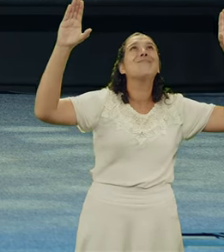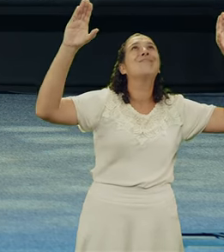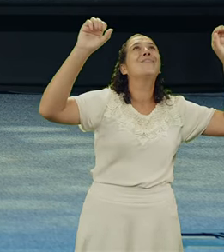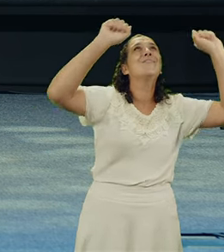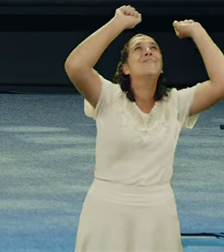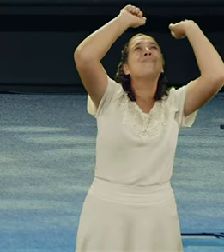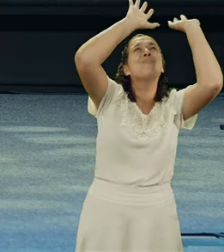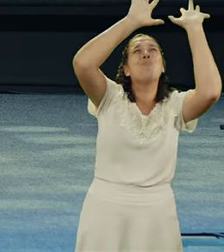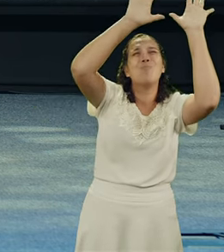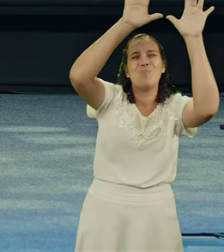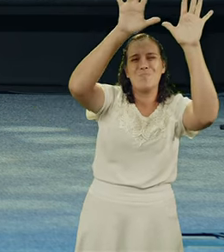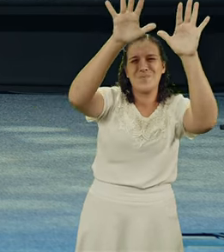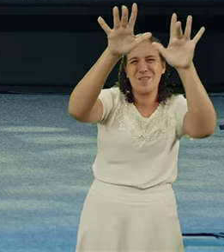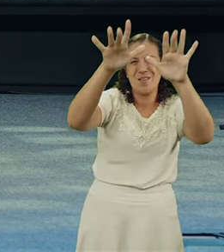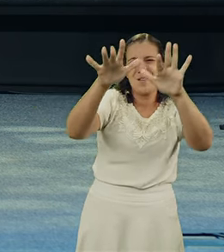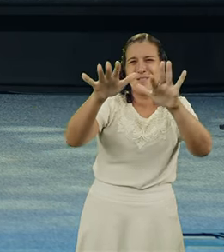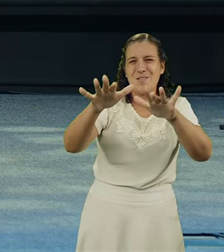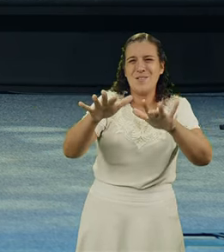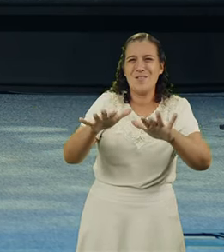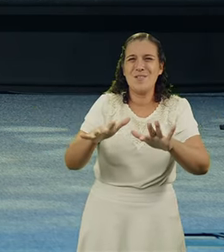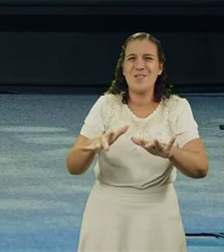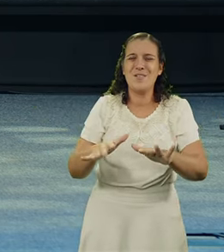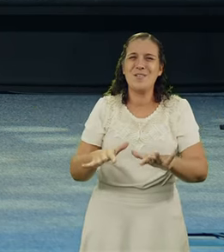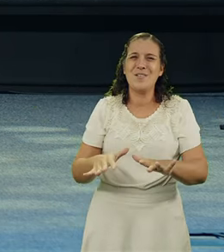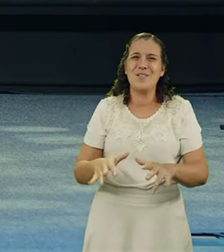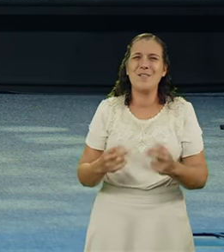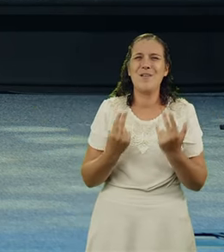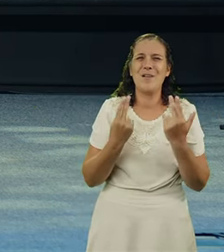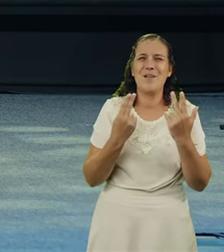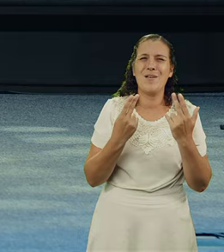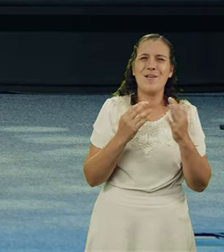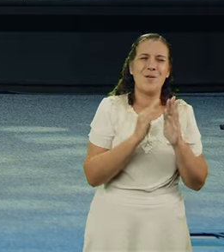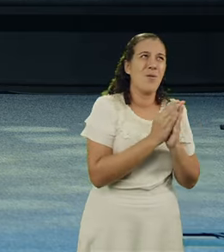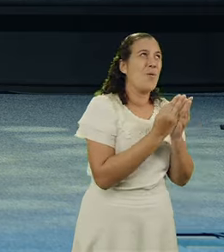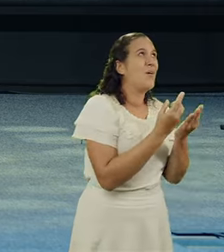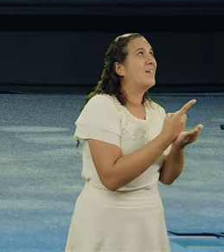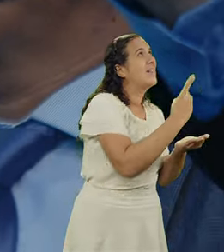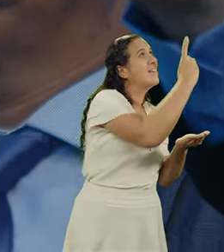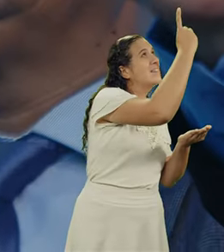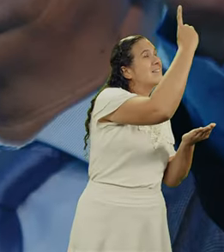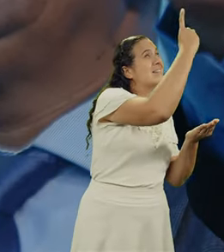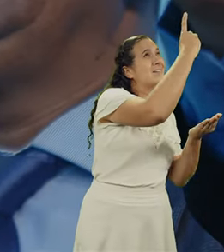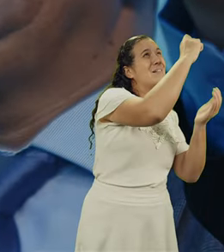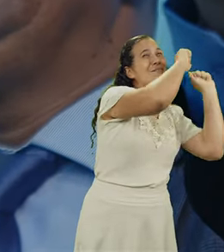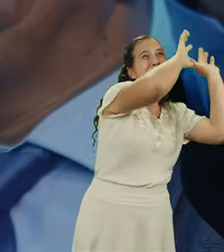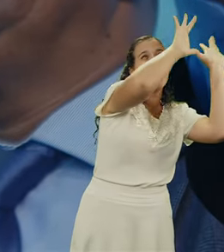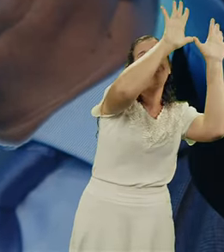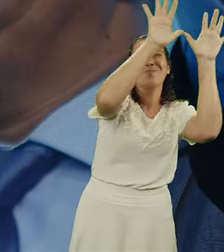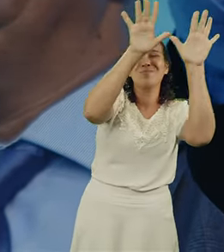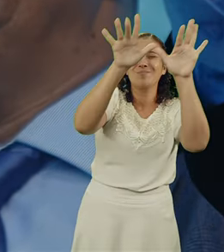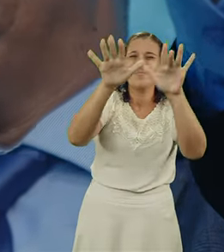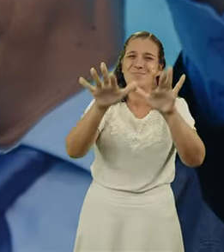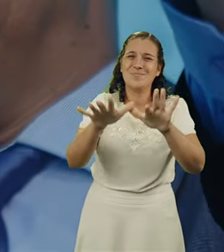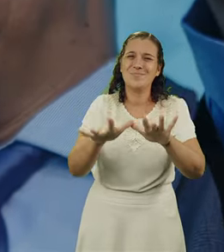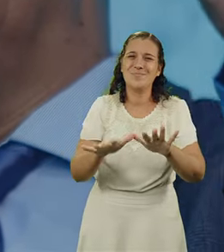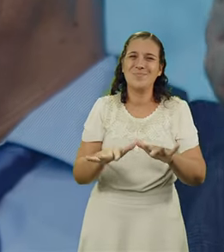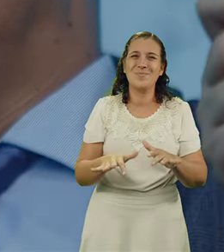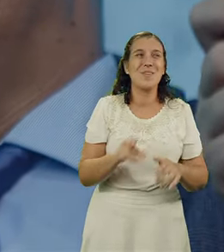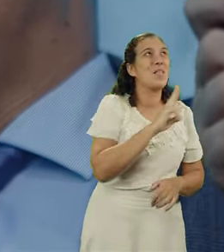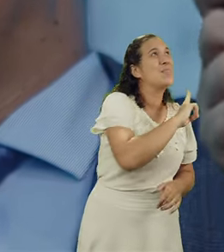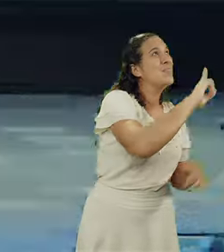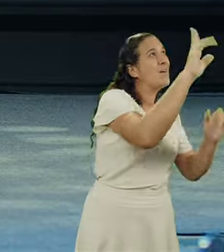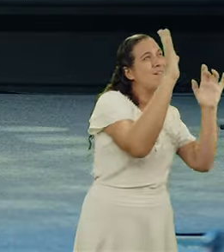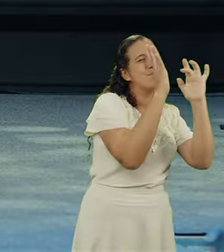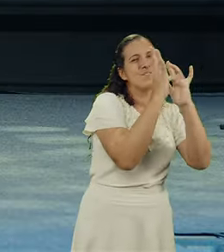medida descrita ali na sua palavra, Senhor, recalcada, sacudida e transbordando, em nome de Jesus